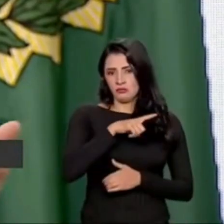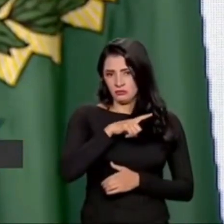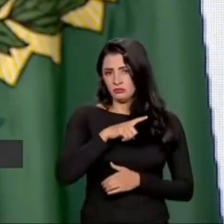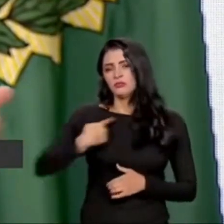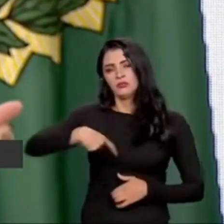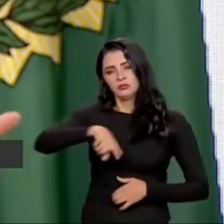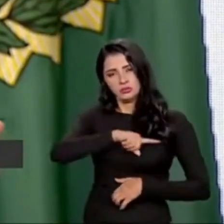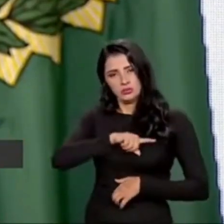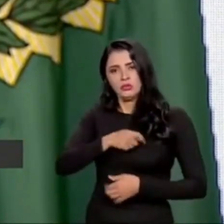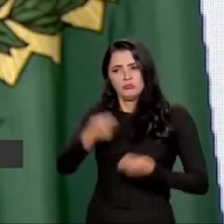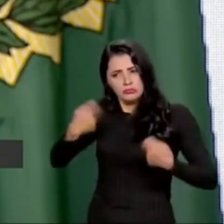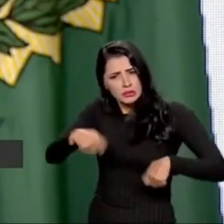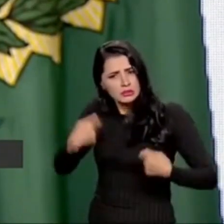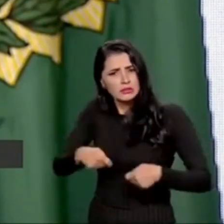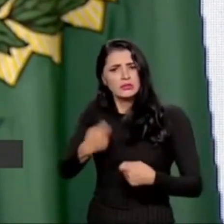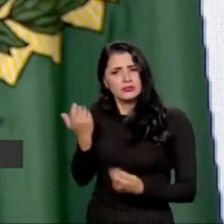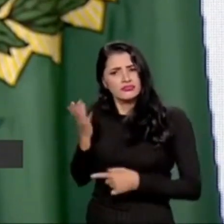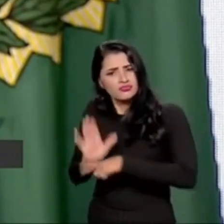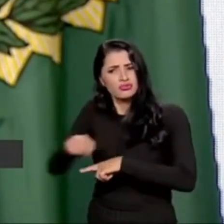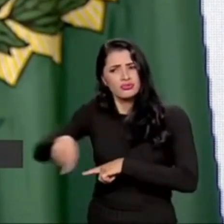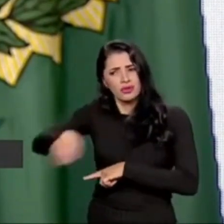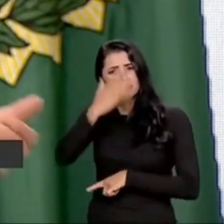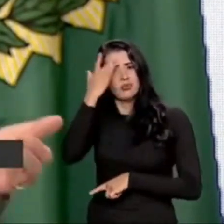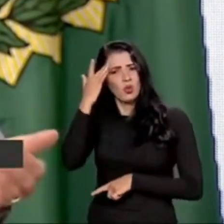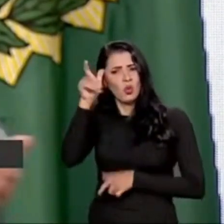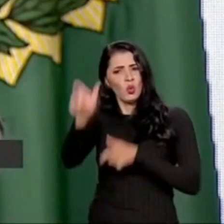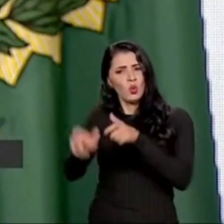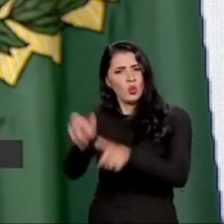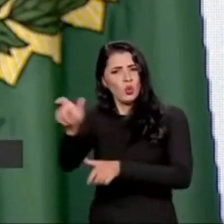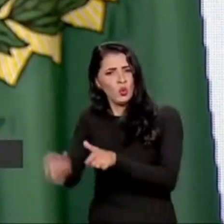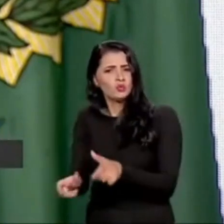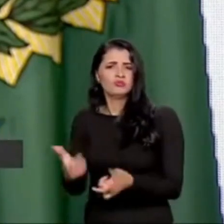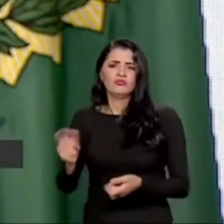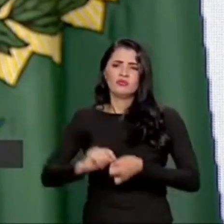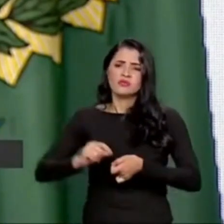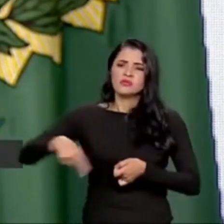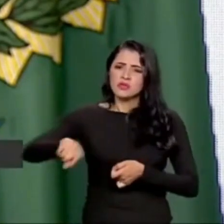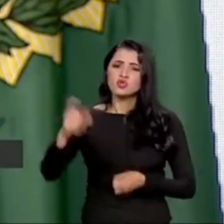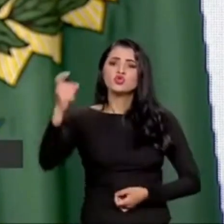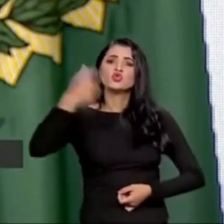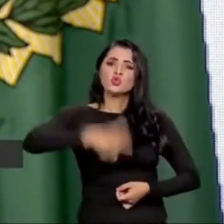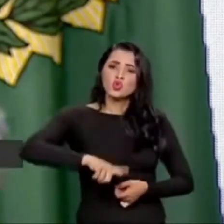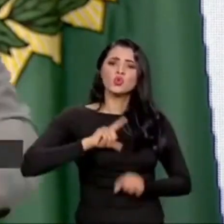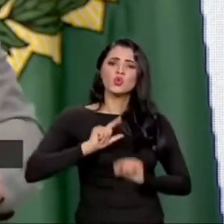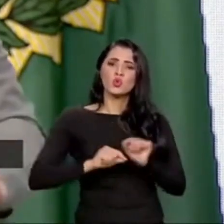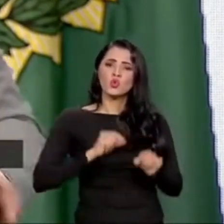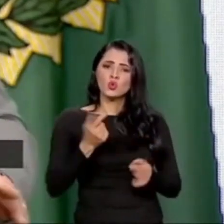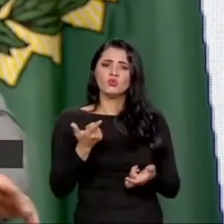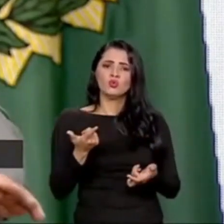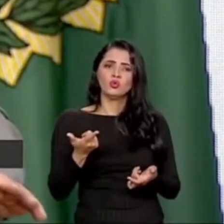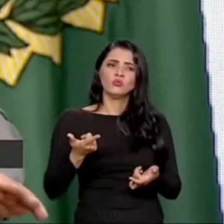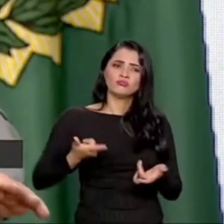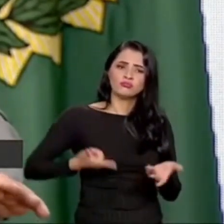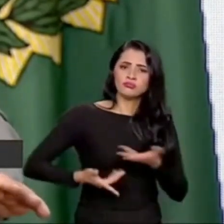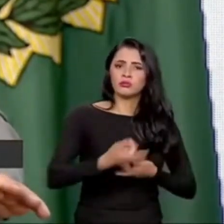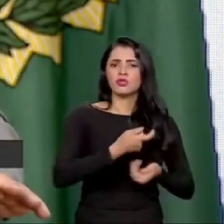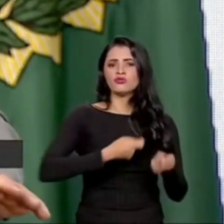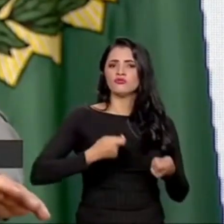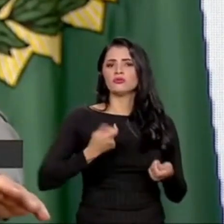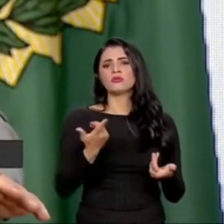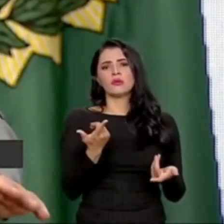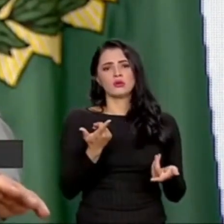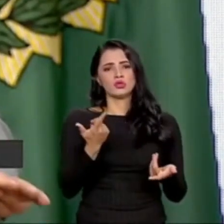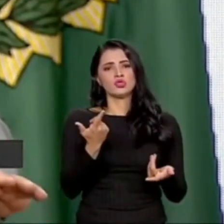de estendermos a mão para essa gente e trazer essa gente outra vez para a atividade econômica